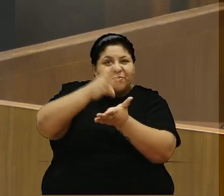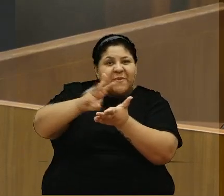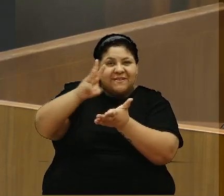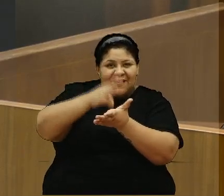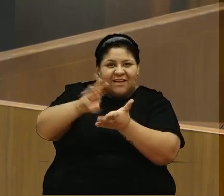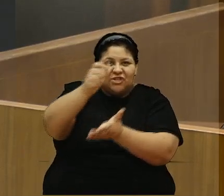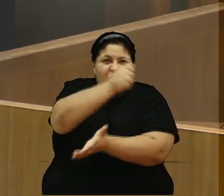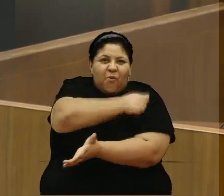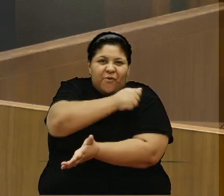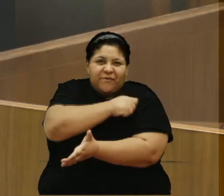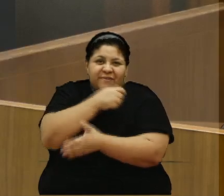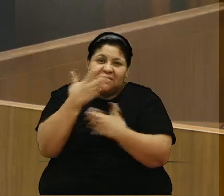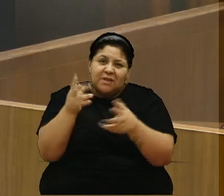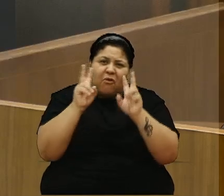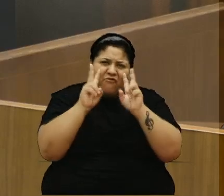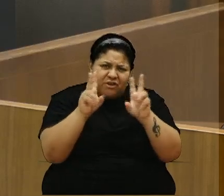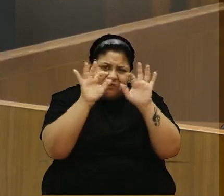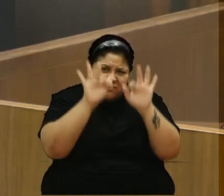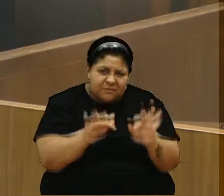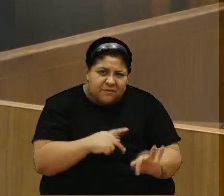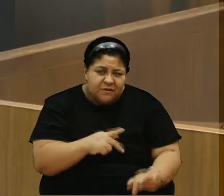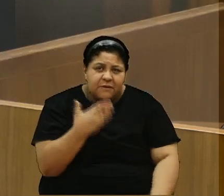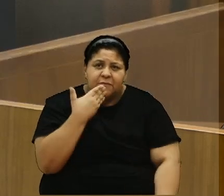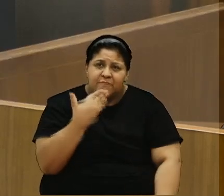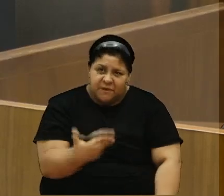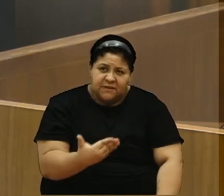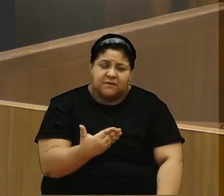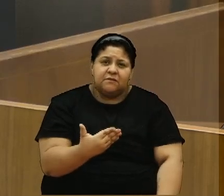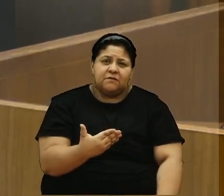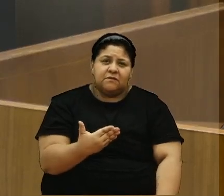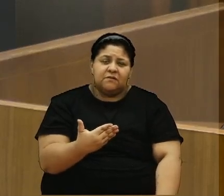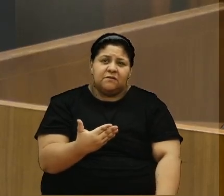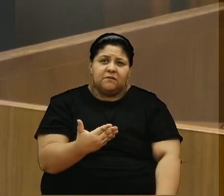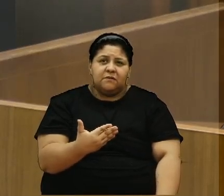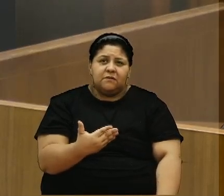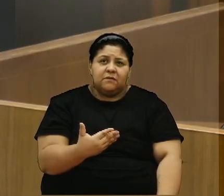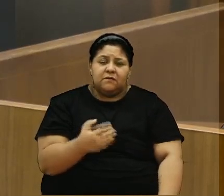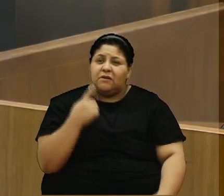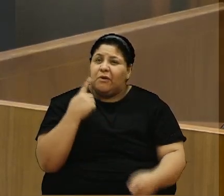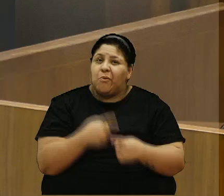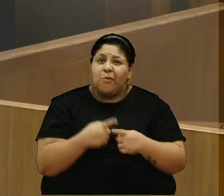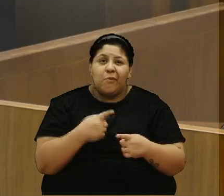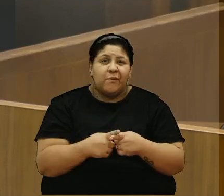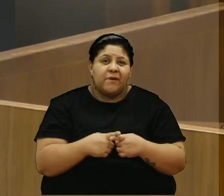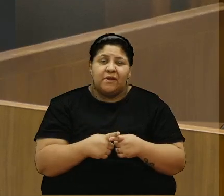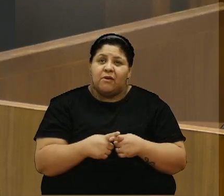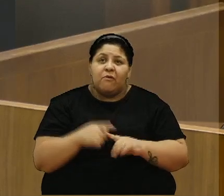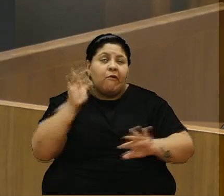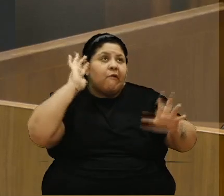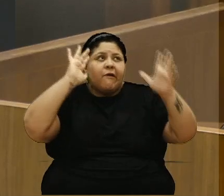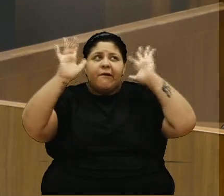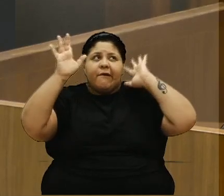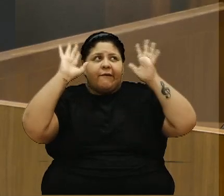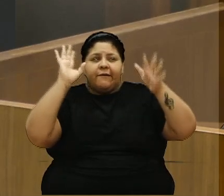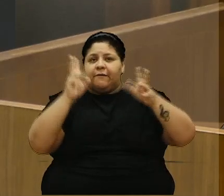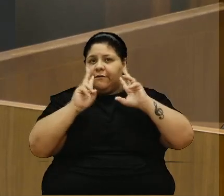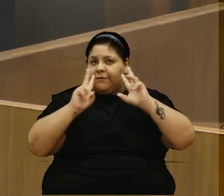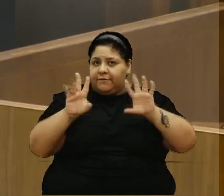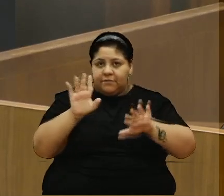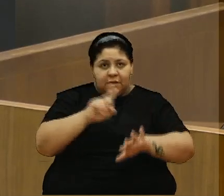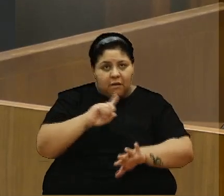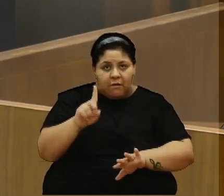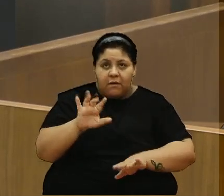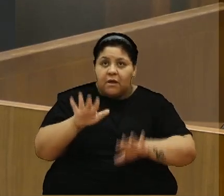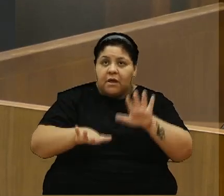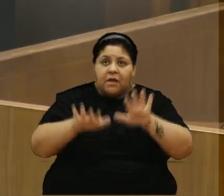menina. Então vejam, e para concluir, presidente, eu peço a tolerância para concluir, porque não é uma coisa surreal que a gente está vendo. Às vezes,